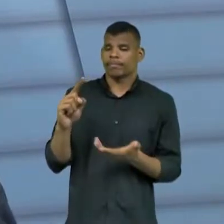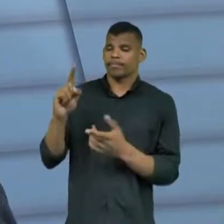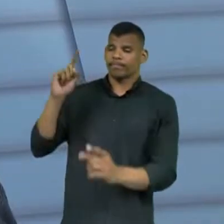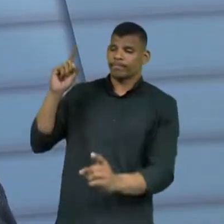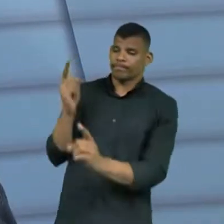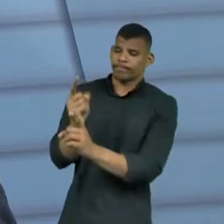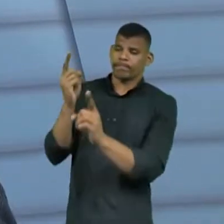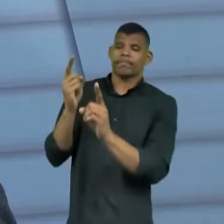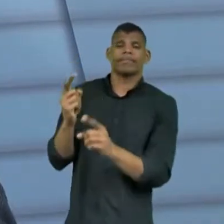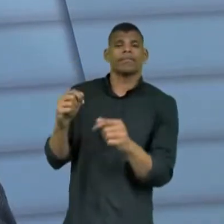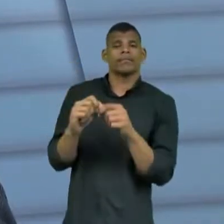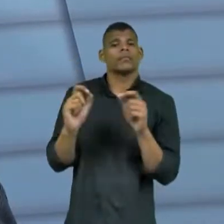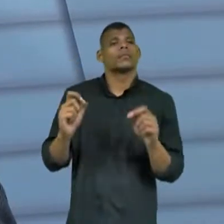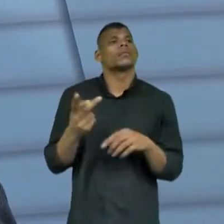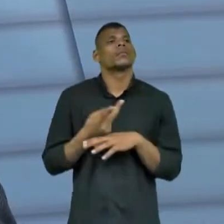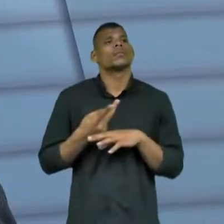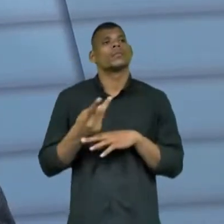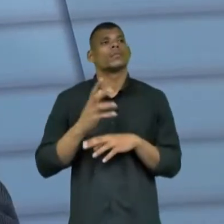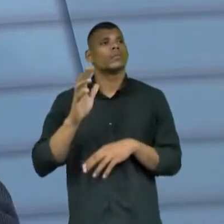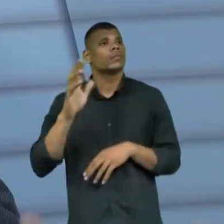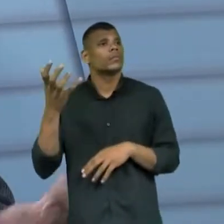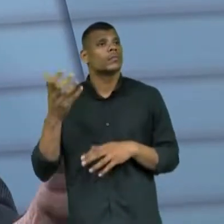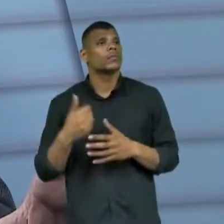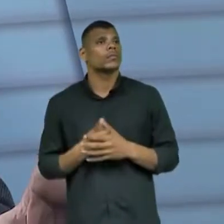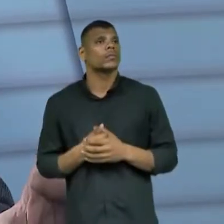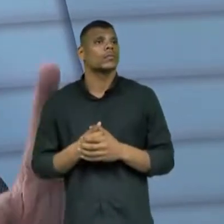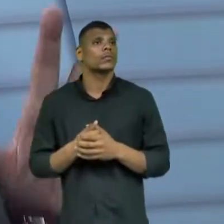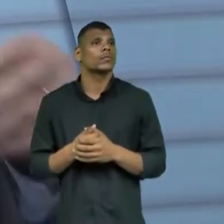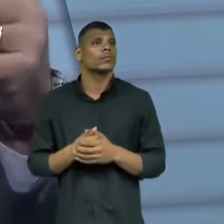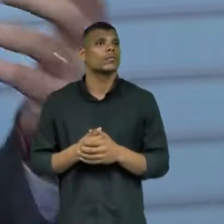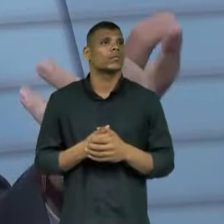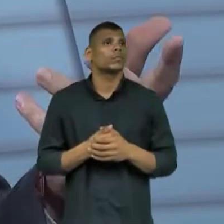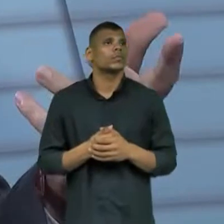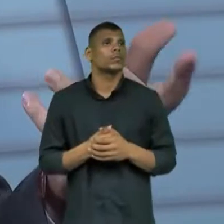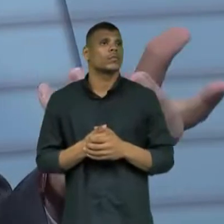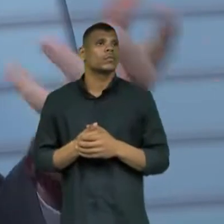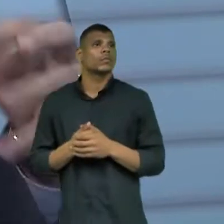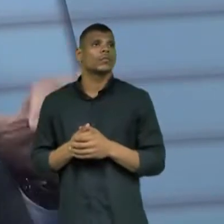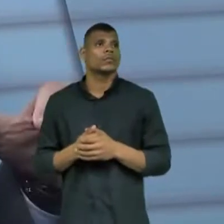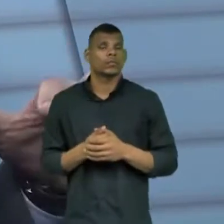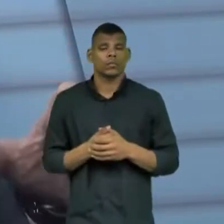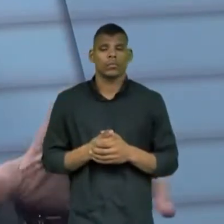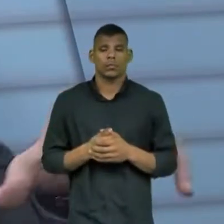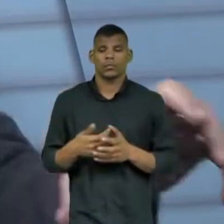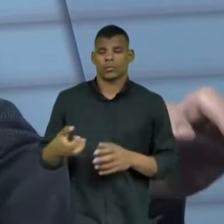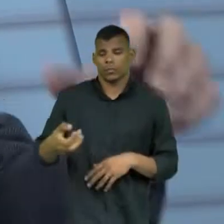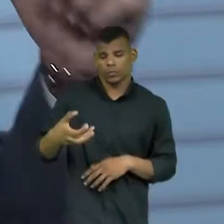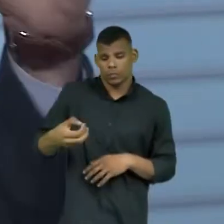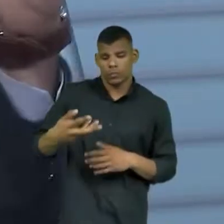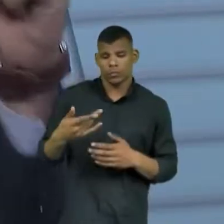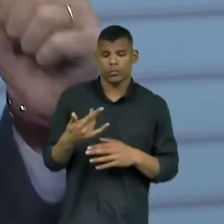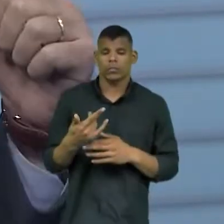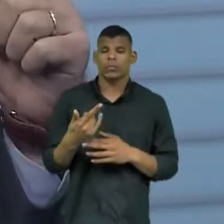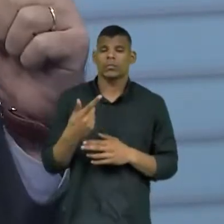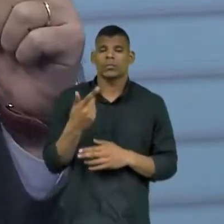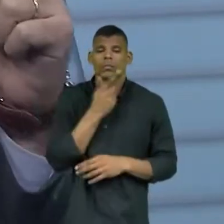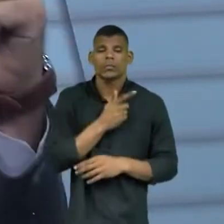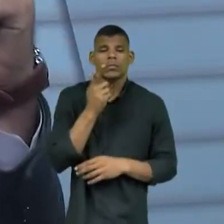Eles estão buscando uma solução. E o hidrogênio hoje é a solução de novo combustível para sair do